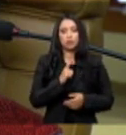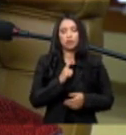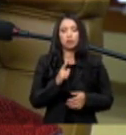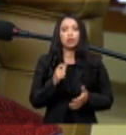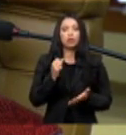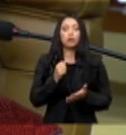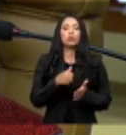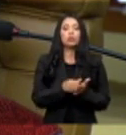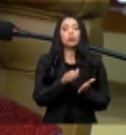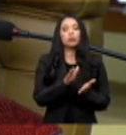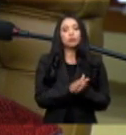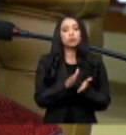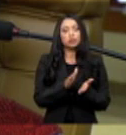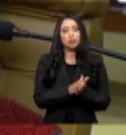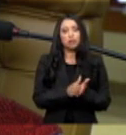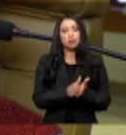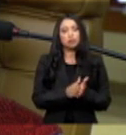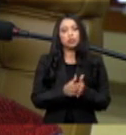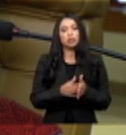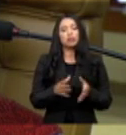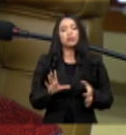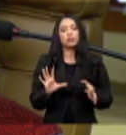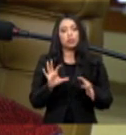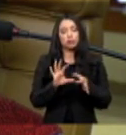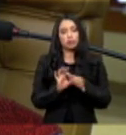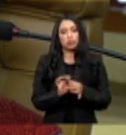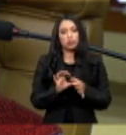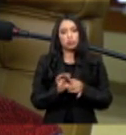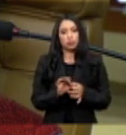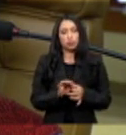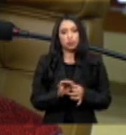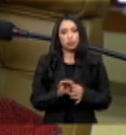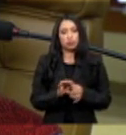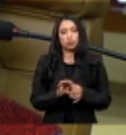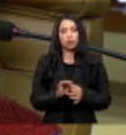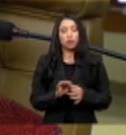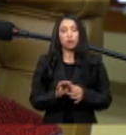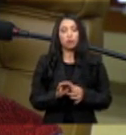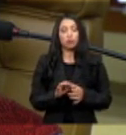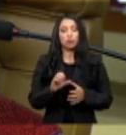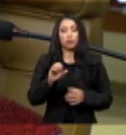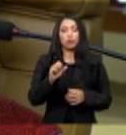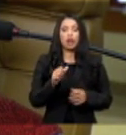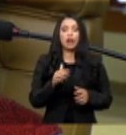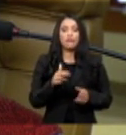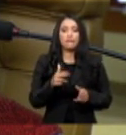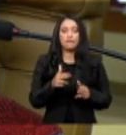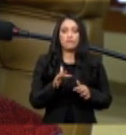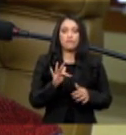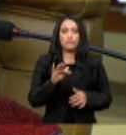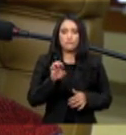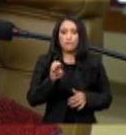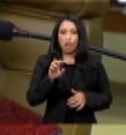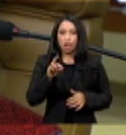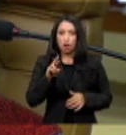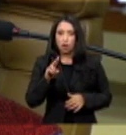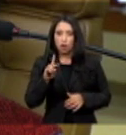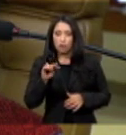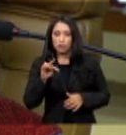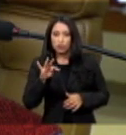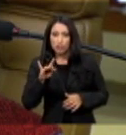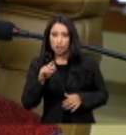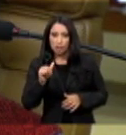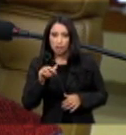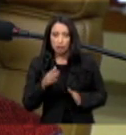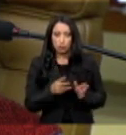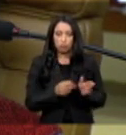contratos de arrendamento de bens vinculados ao contrato de parceria do setor ferroviário, preservando-se as obrigações financeiras pagas